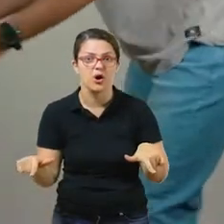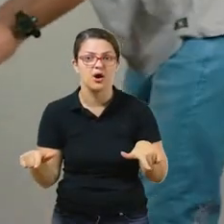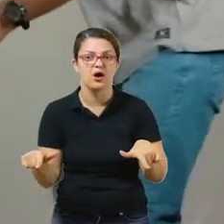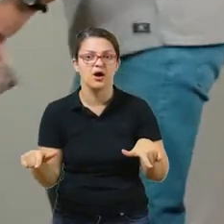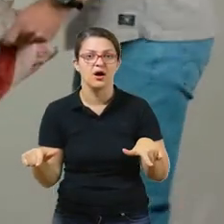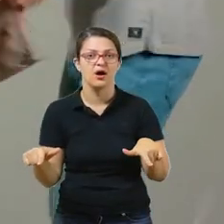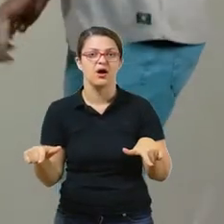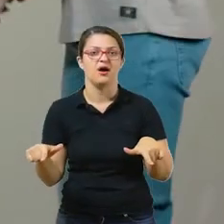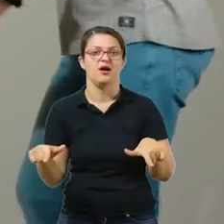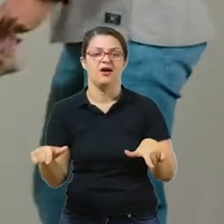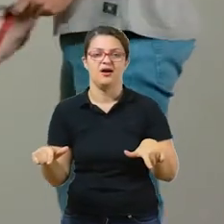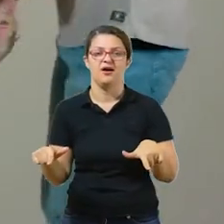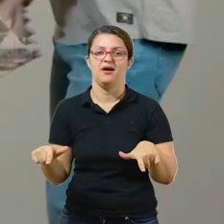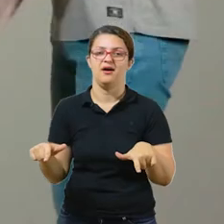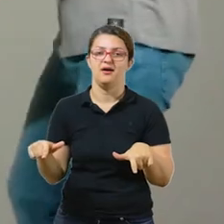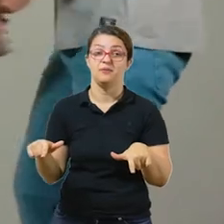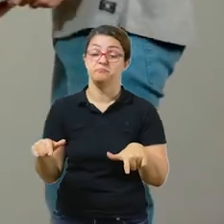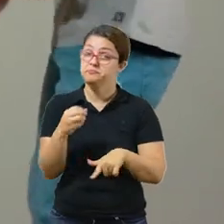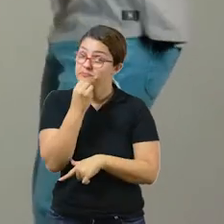acabou!